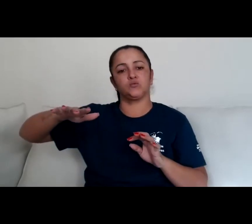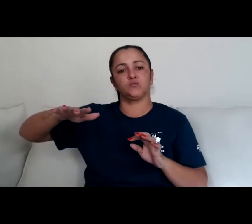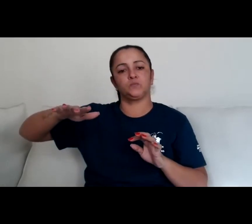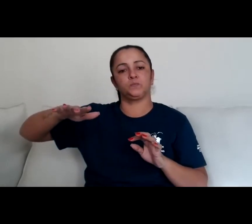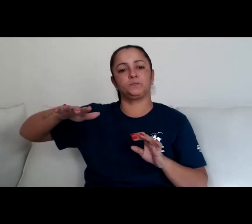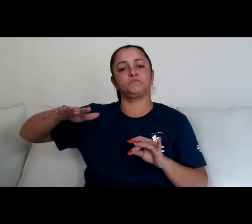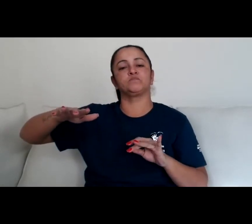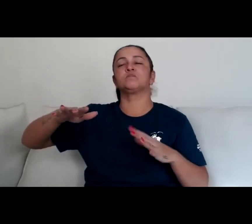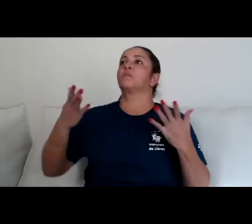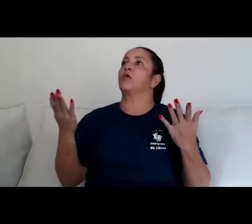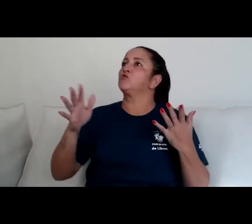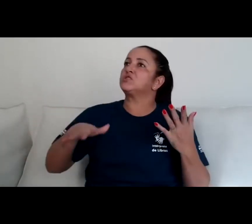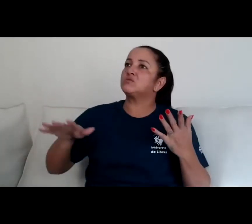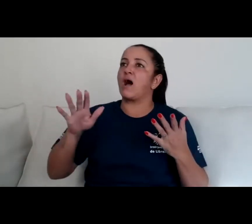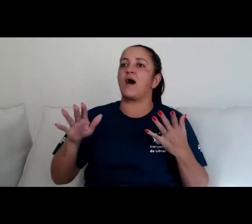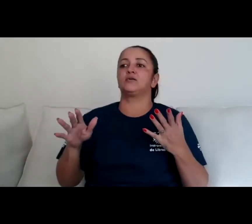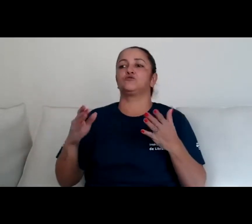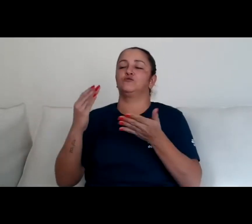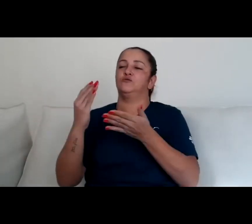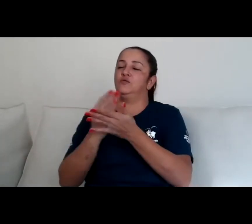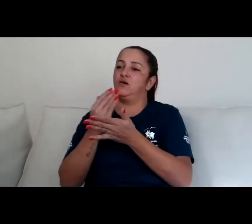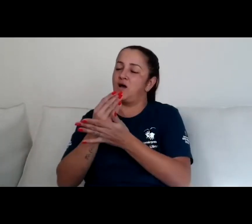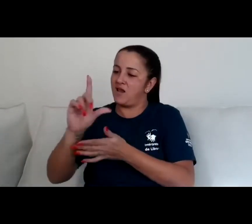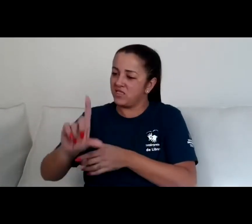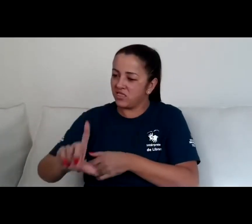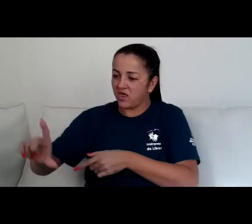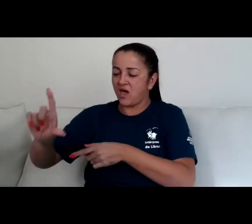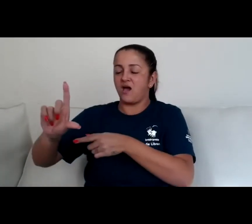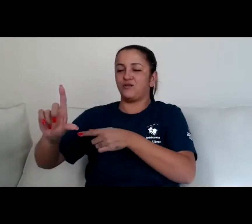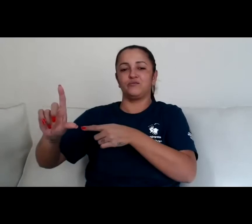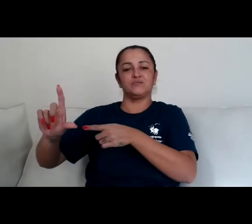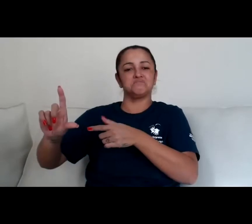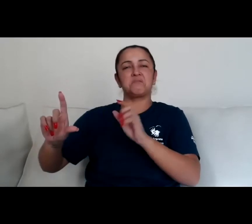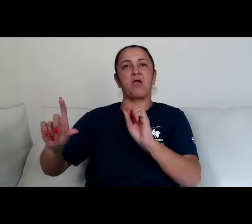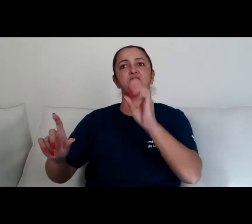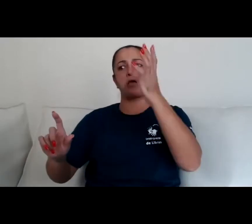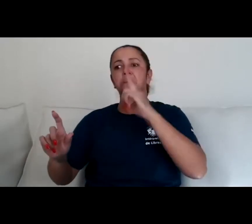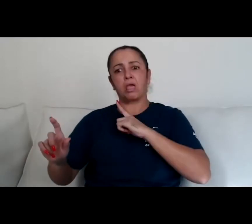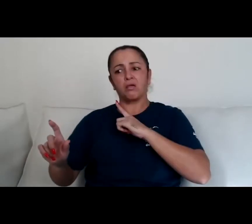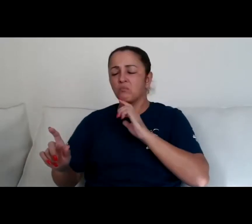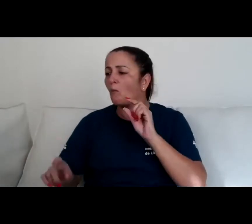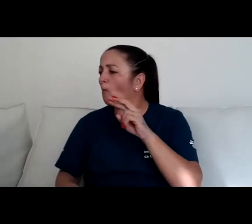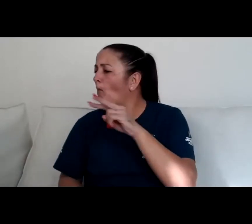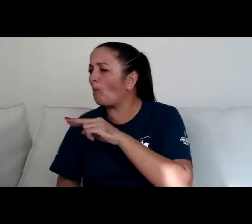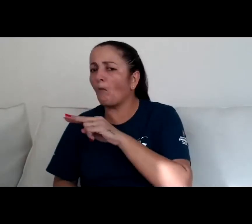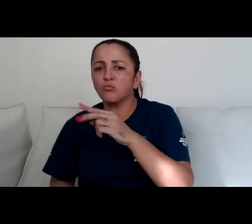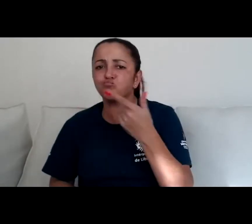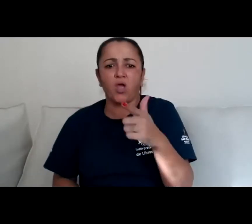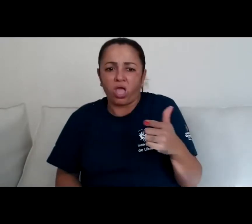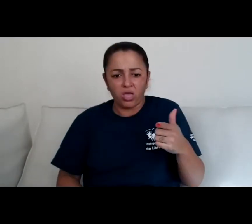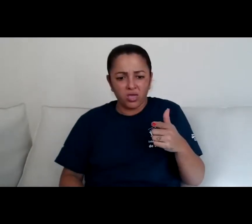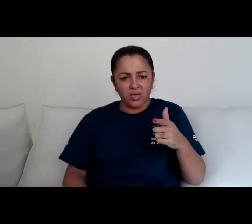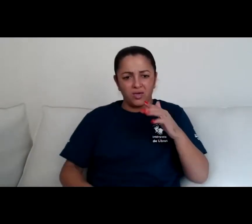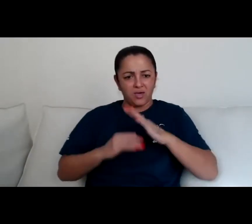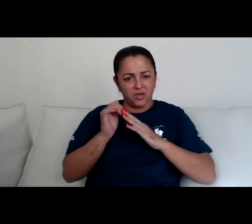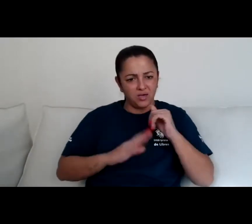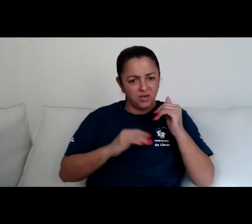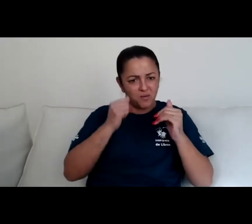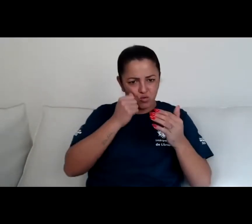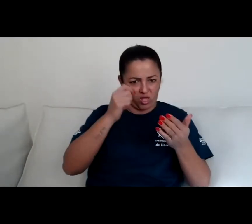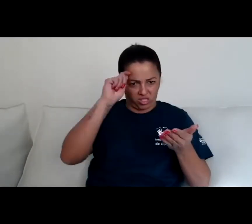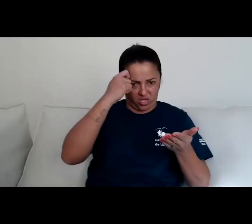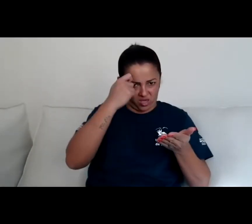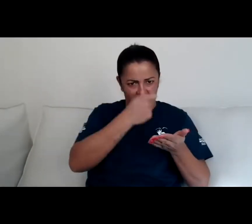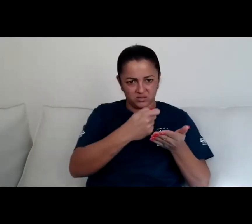nos espaços literários que têm eventos e nós não encontramos essas autoras. Por que nós não encontramos essas autoras? Porque elas não existem?